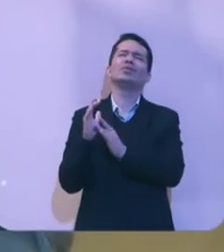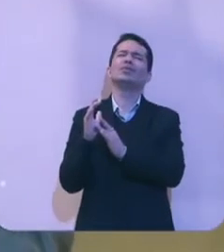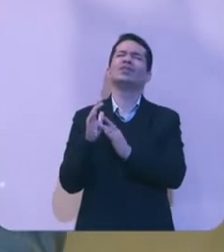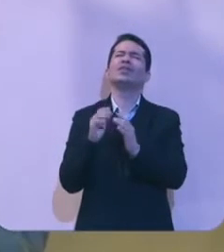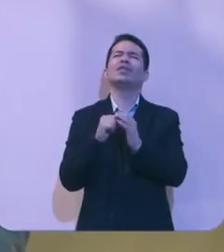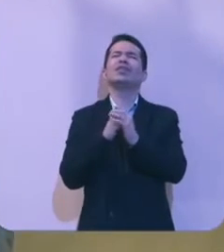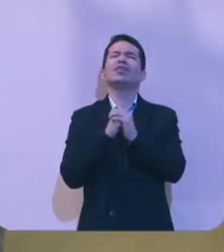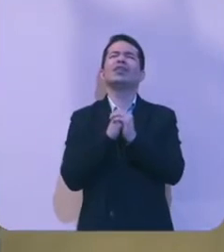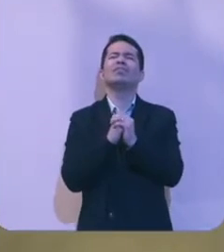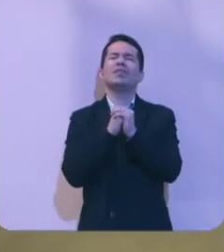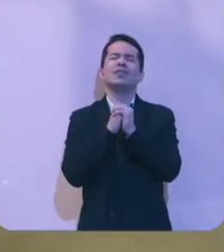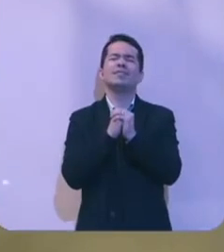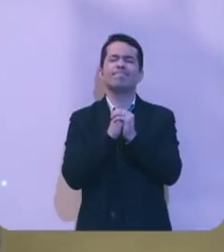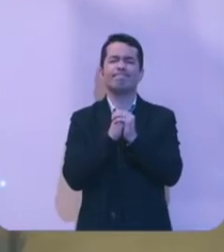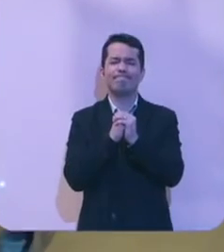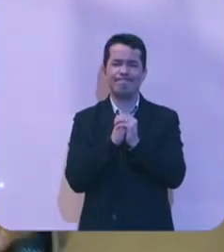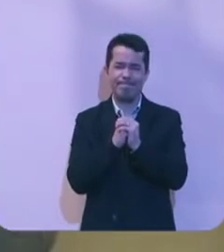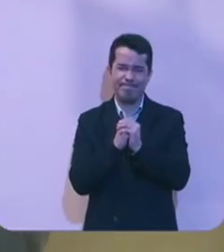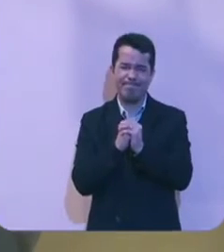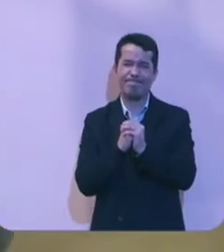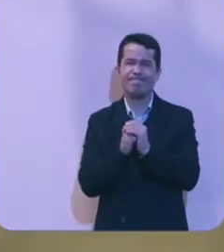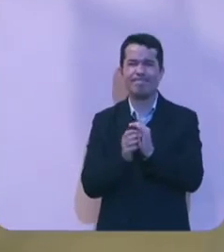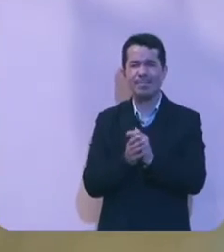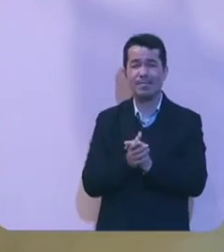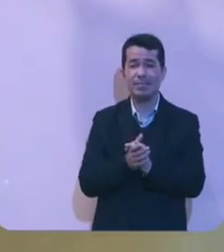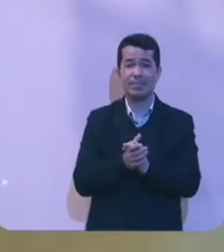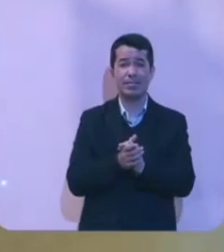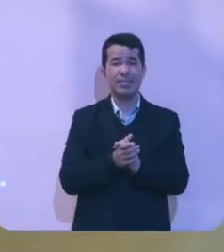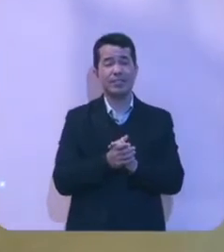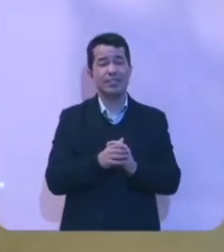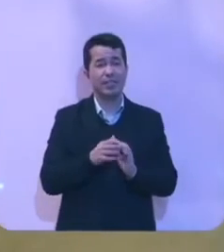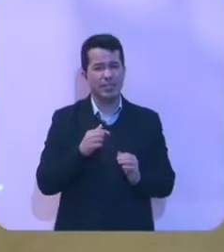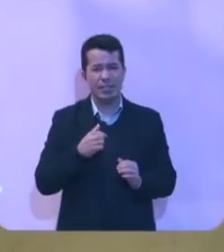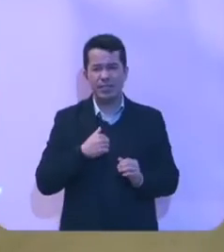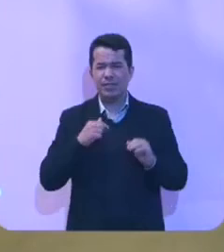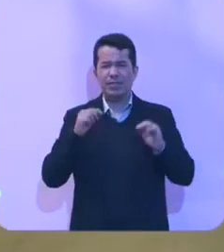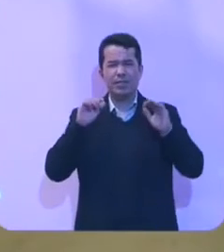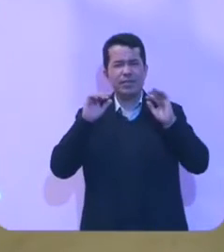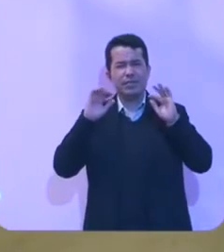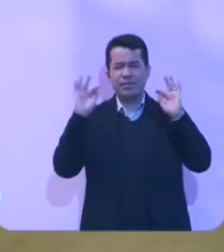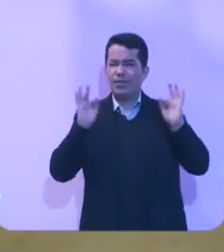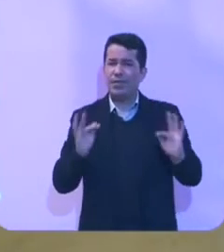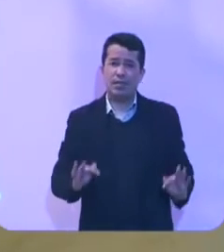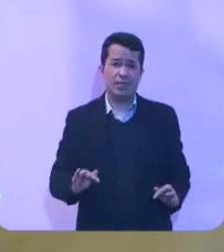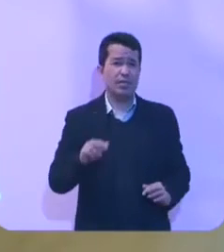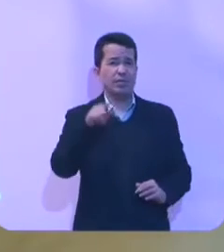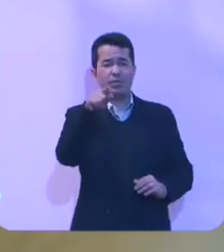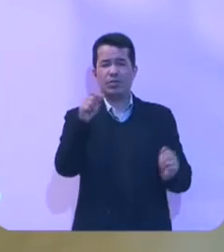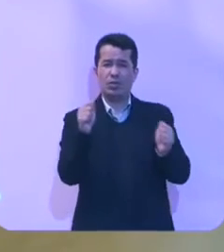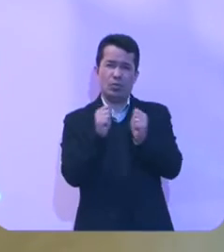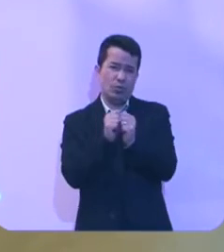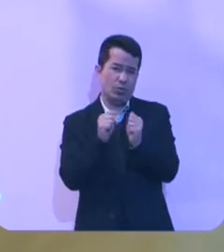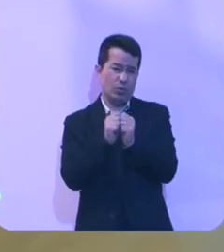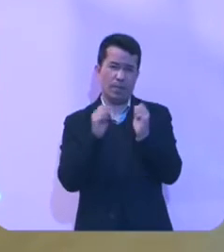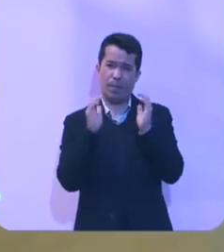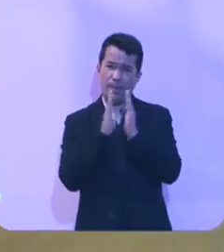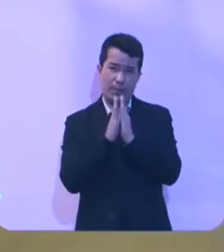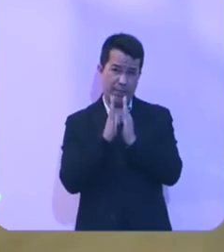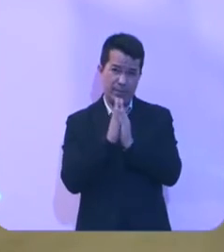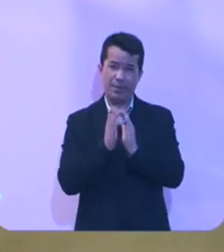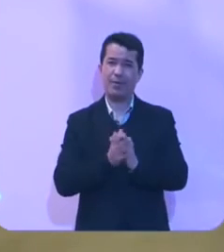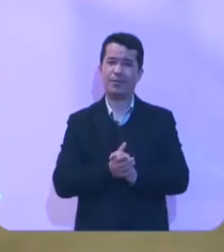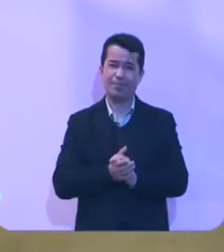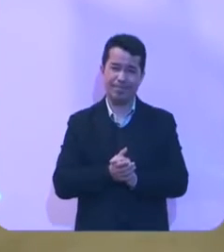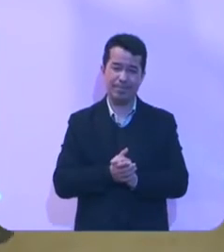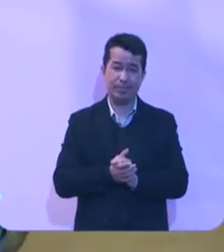amém. Espero que você tenha participado conosco dessa oração. E se você participou, ajuda a